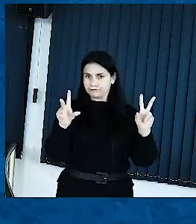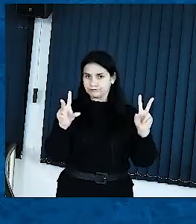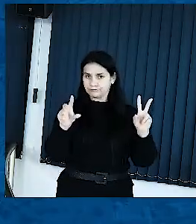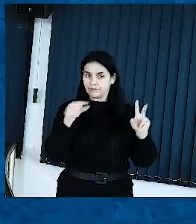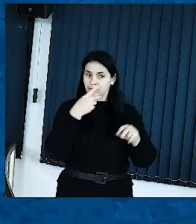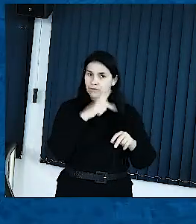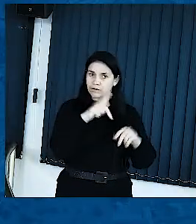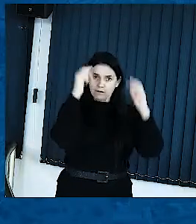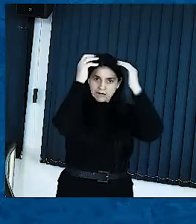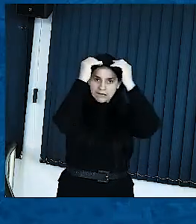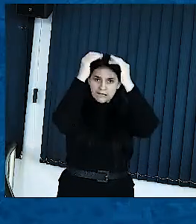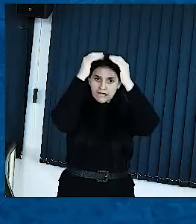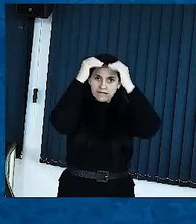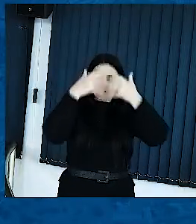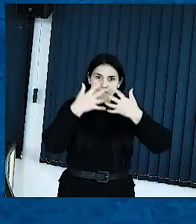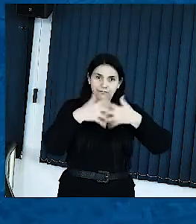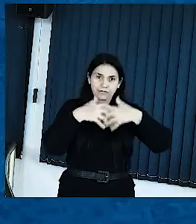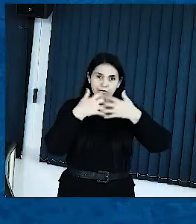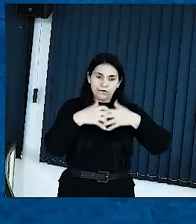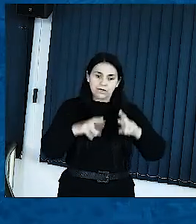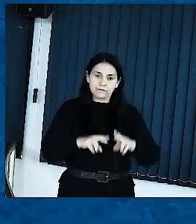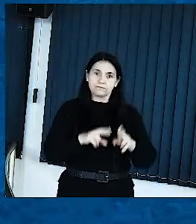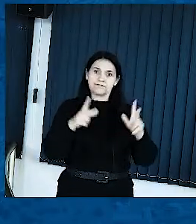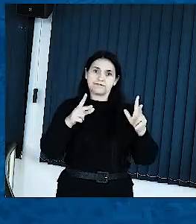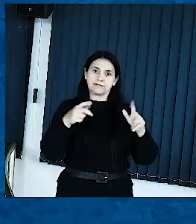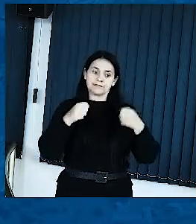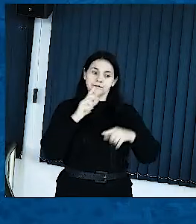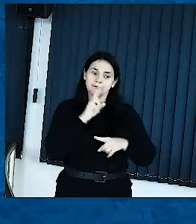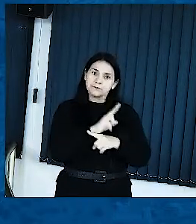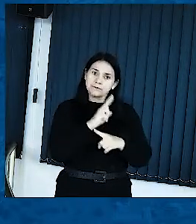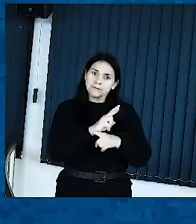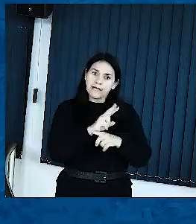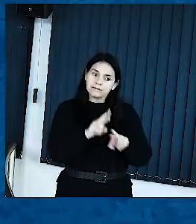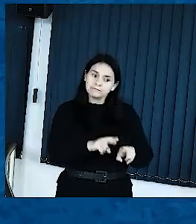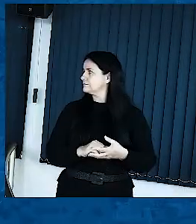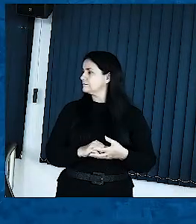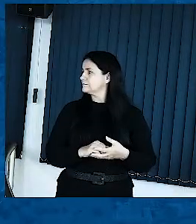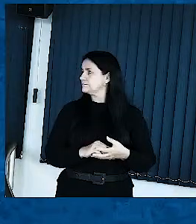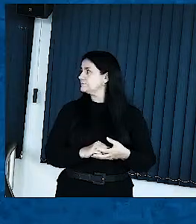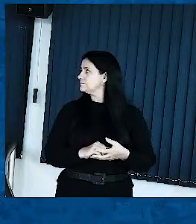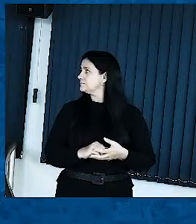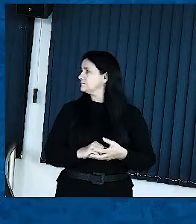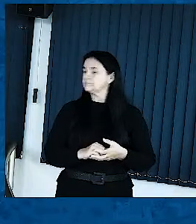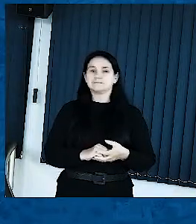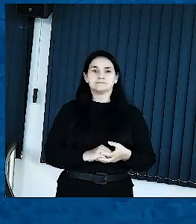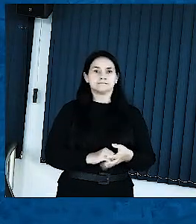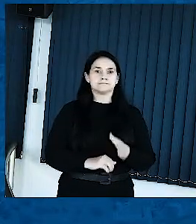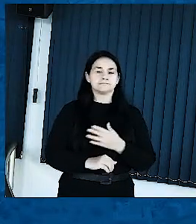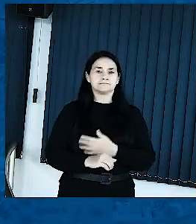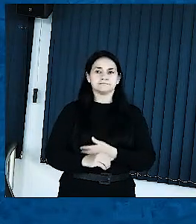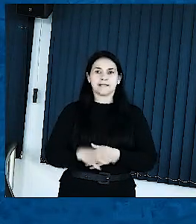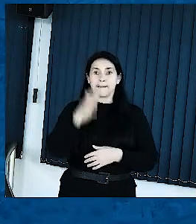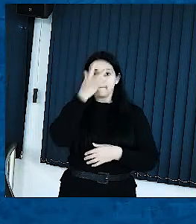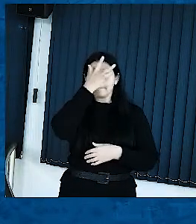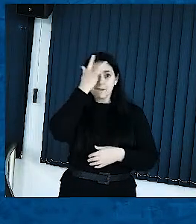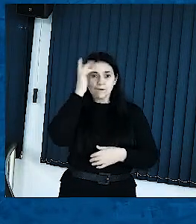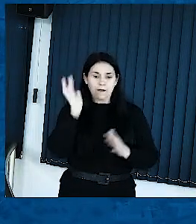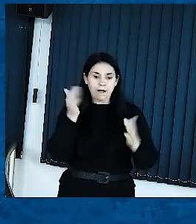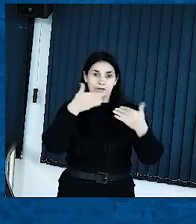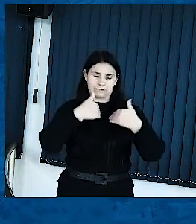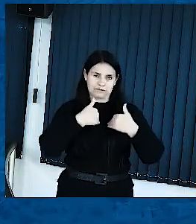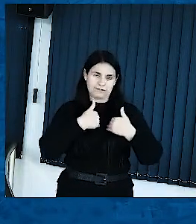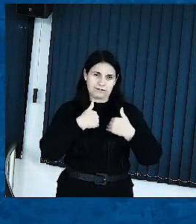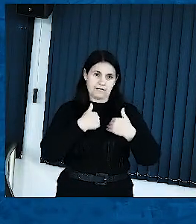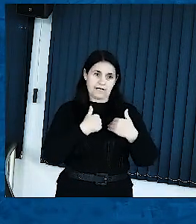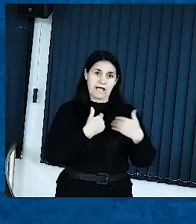cérebro deles é que funciona diferente e eles precisam de um cuidado diferenciado. Nenhuma pessoa autista é